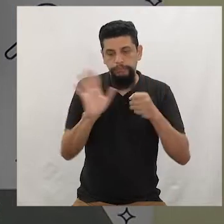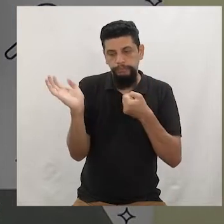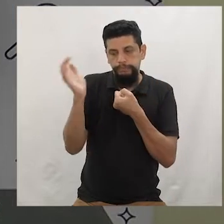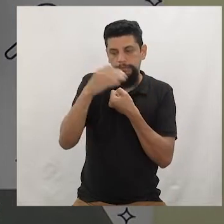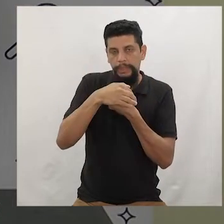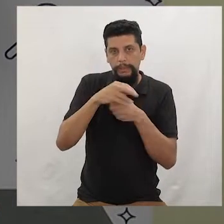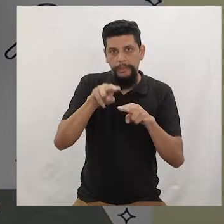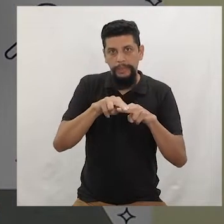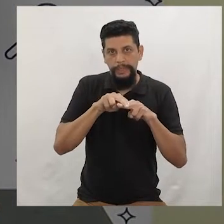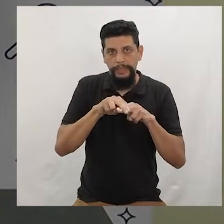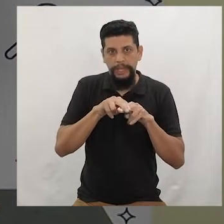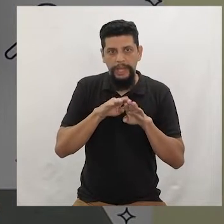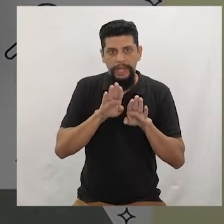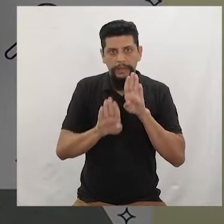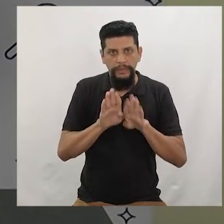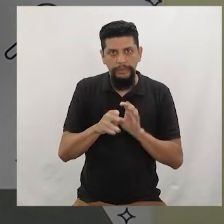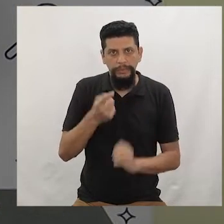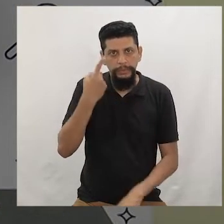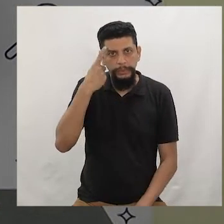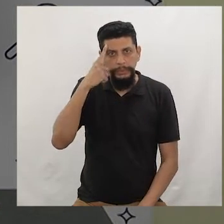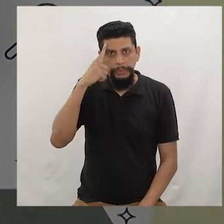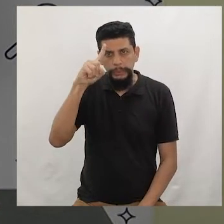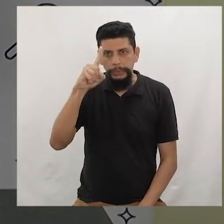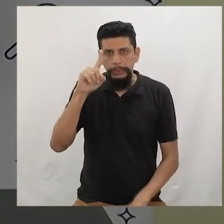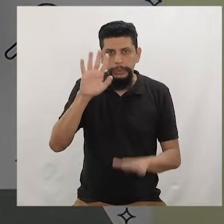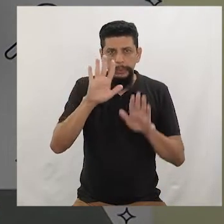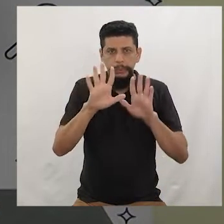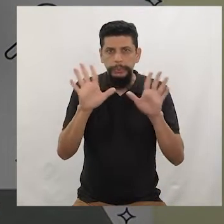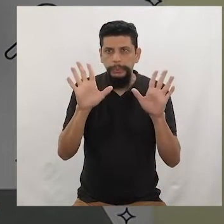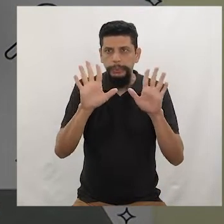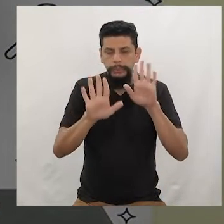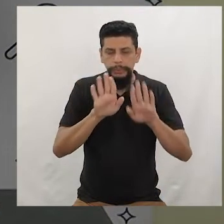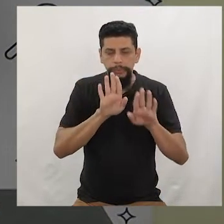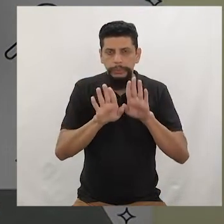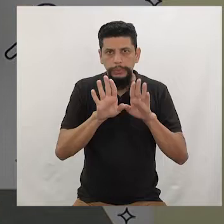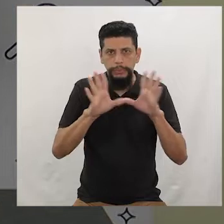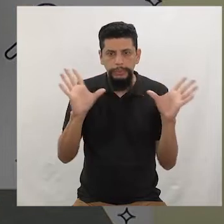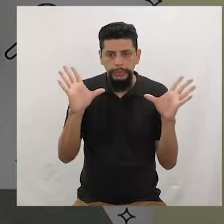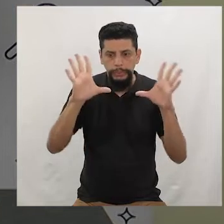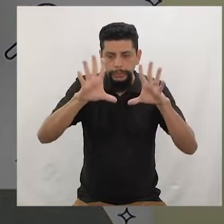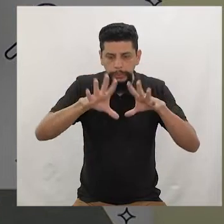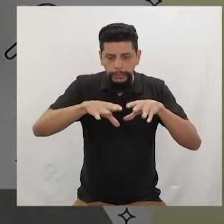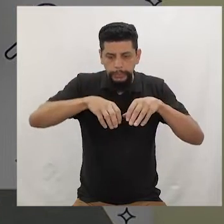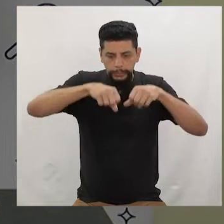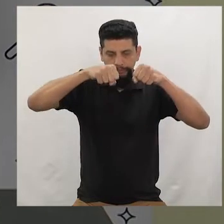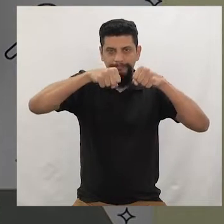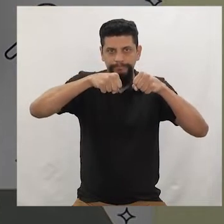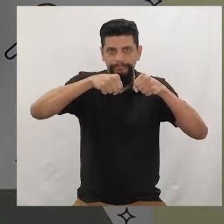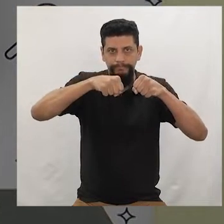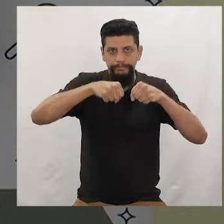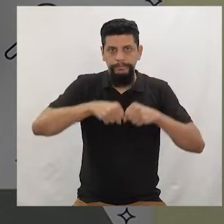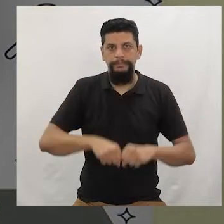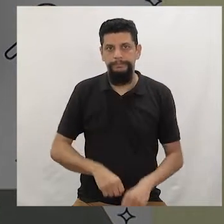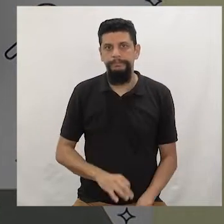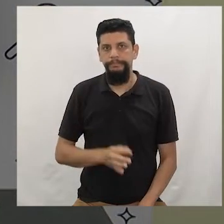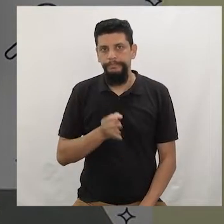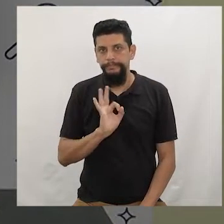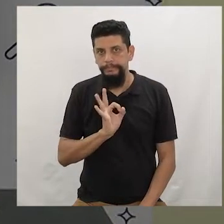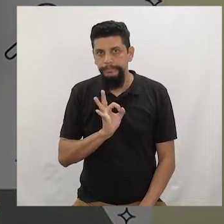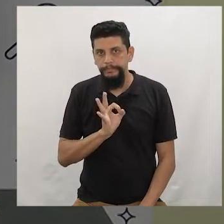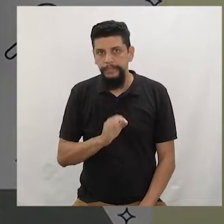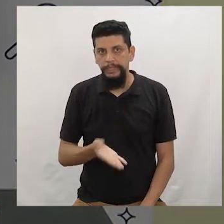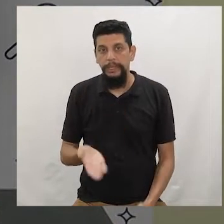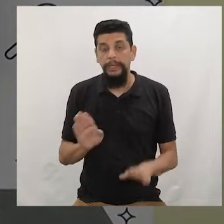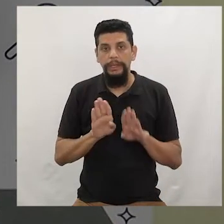o sol. Por isso que às vezes o dia fica nublado, o sol não aparece, mas ele está lá escondidinho atrás